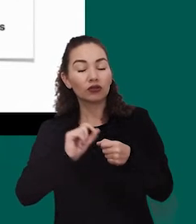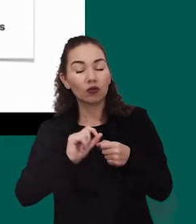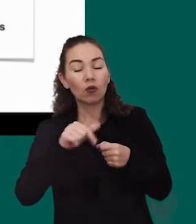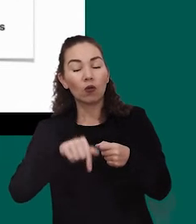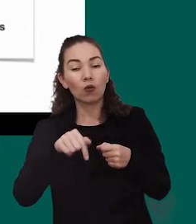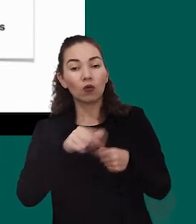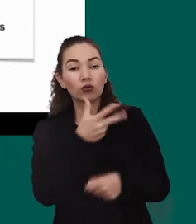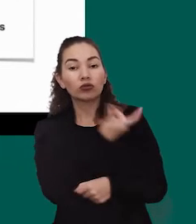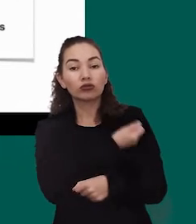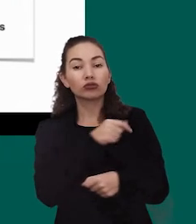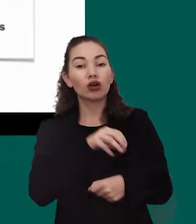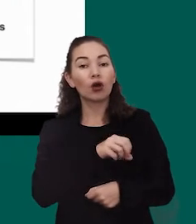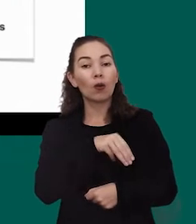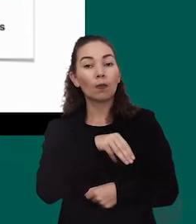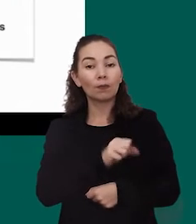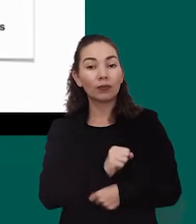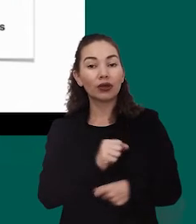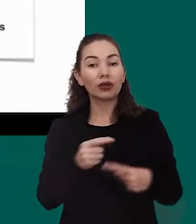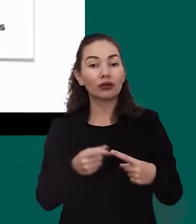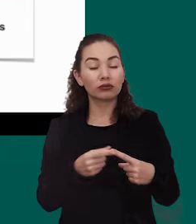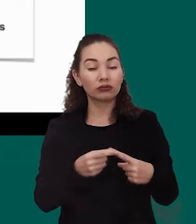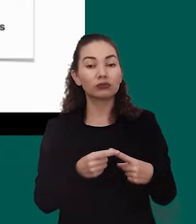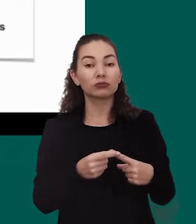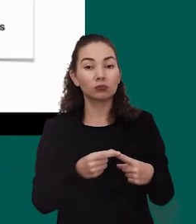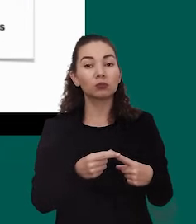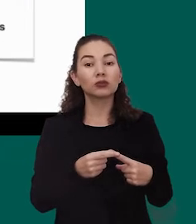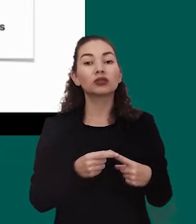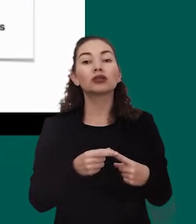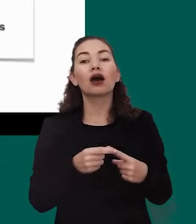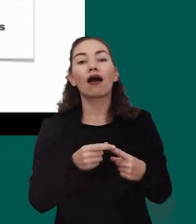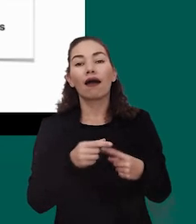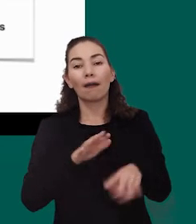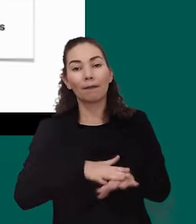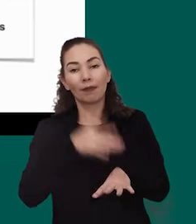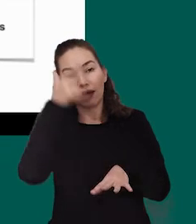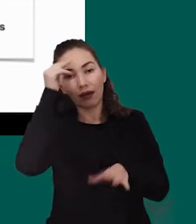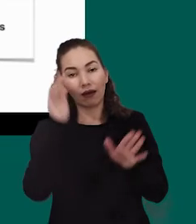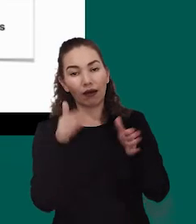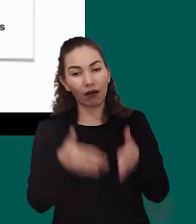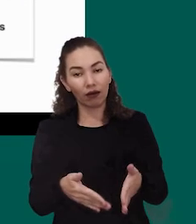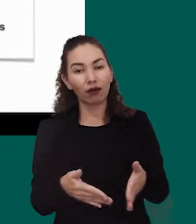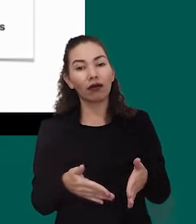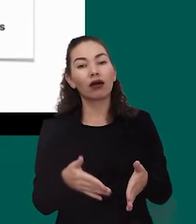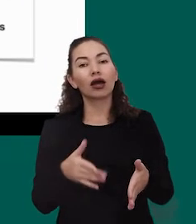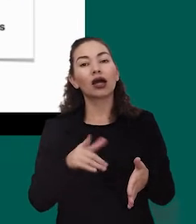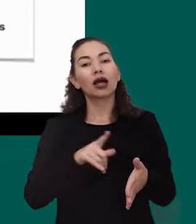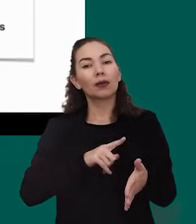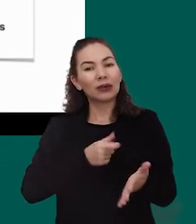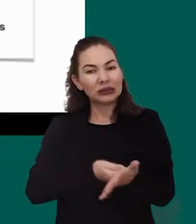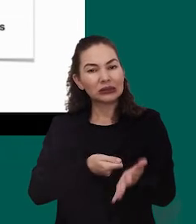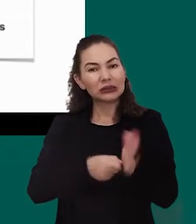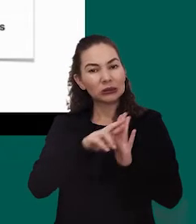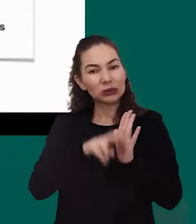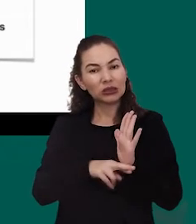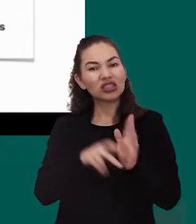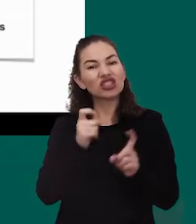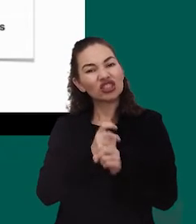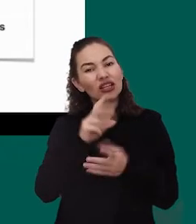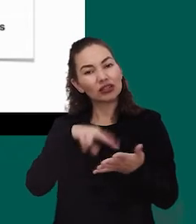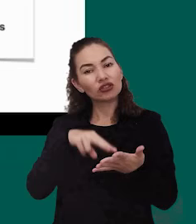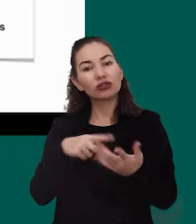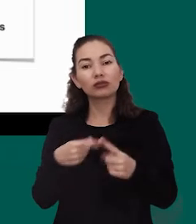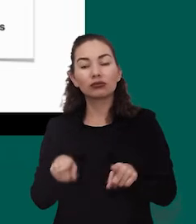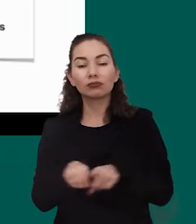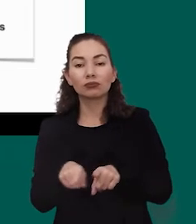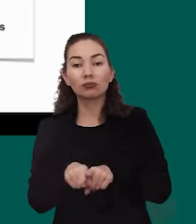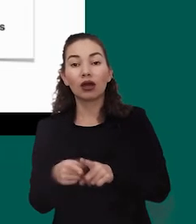Primeira referência da OMS, né, que é uma referência muito mais acadêmica, muito mais específica, né, mas também um pouco mais chata de ler, né, que vai